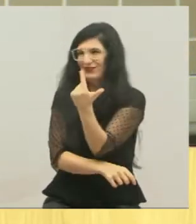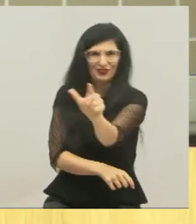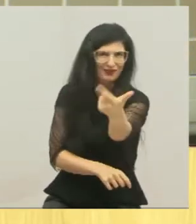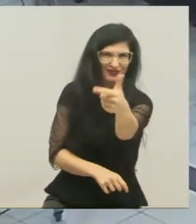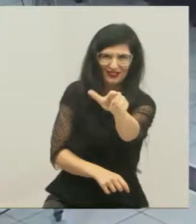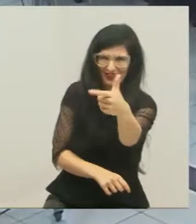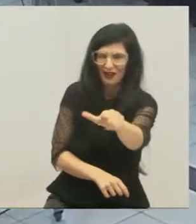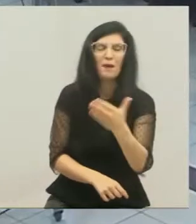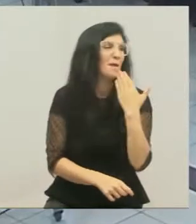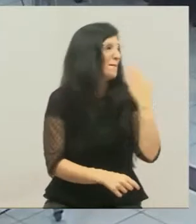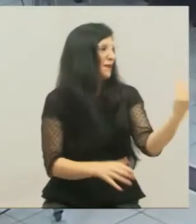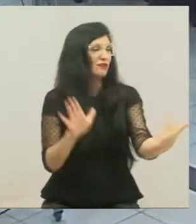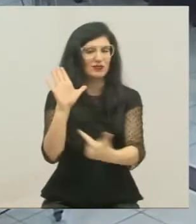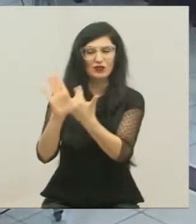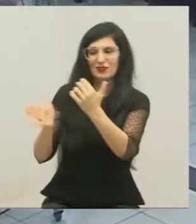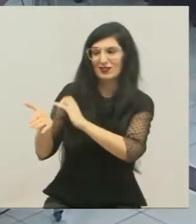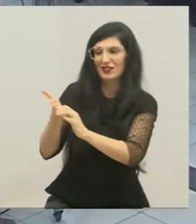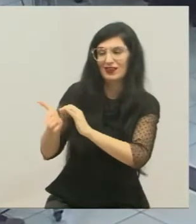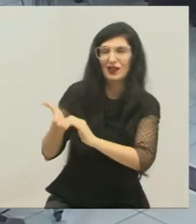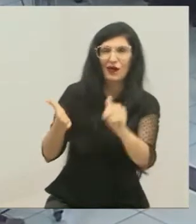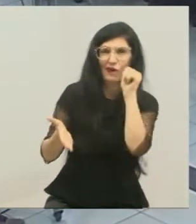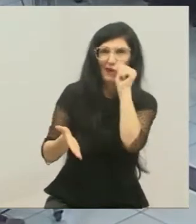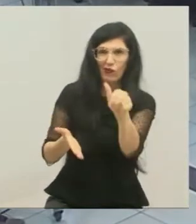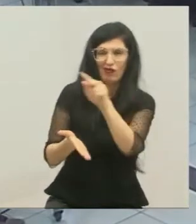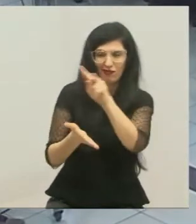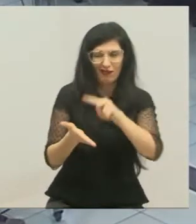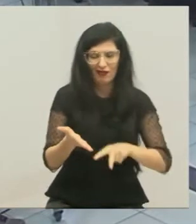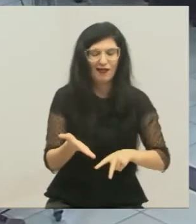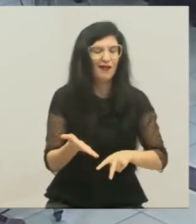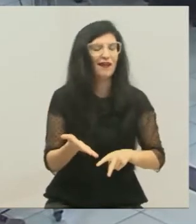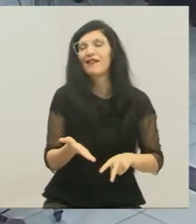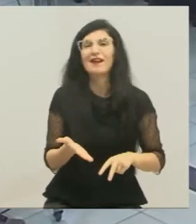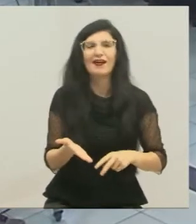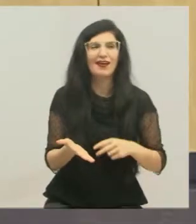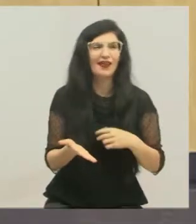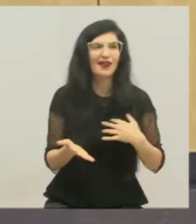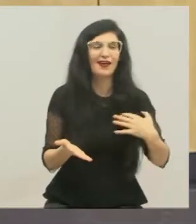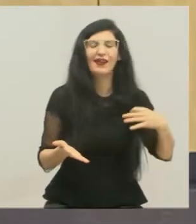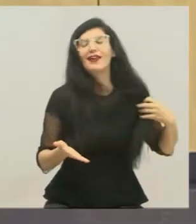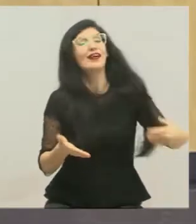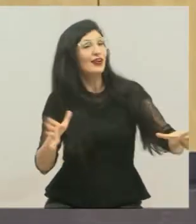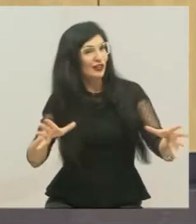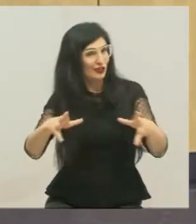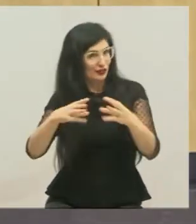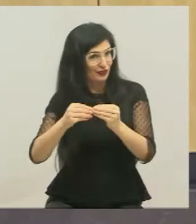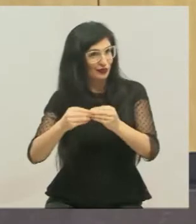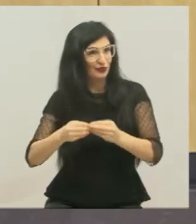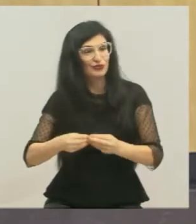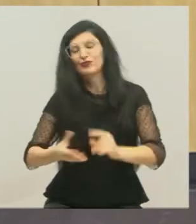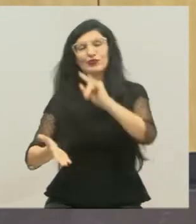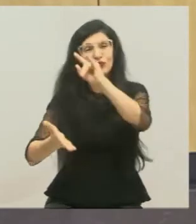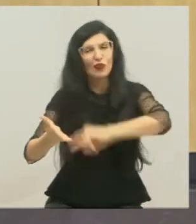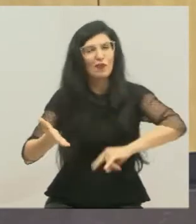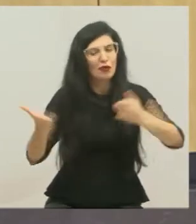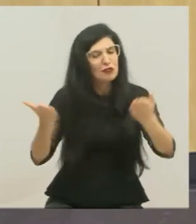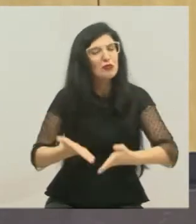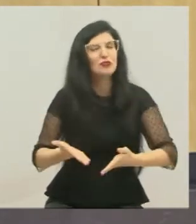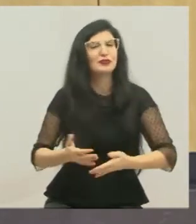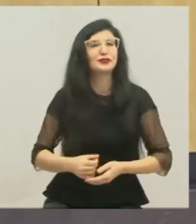Solicito à segunda secretária que proceda à leitura da síntese dos requerimentos protocolados para esta